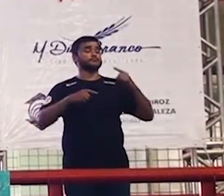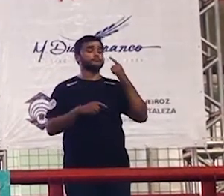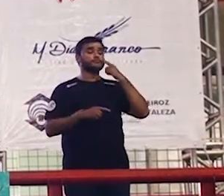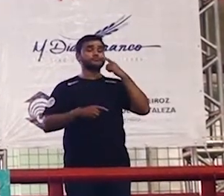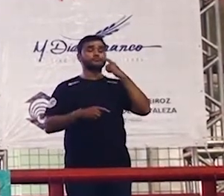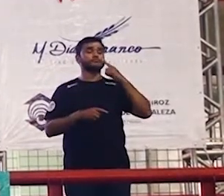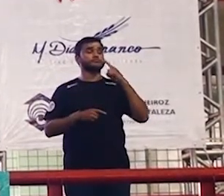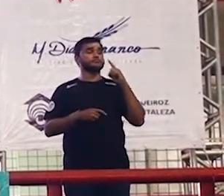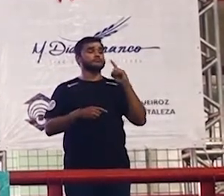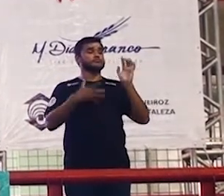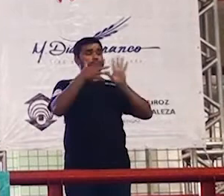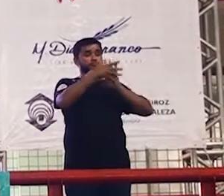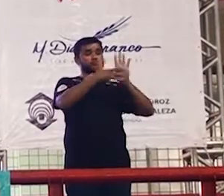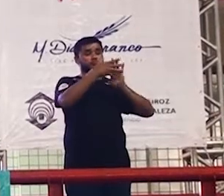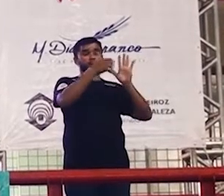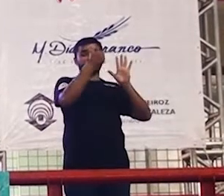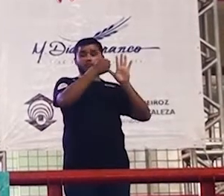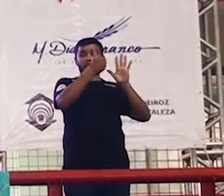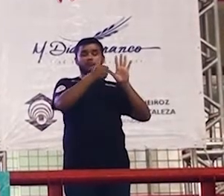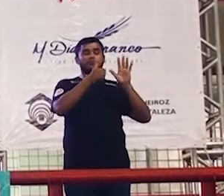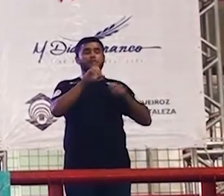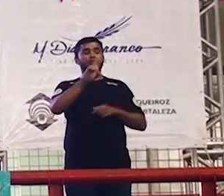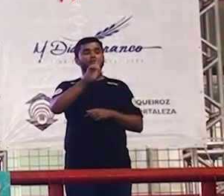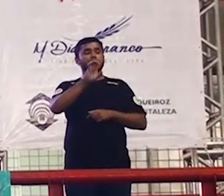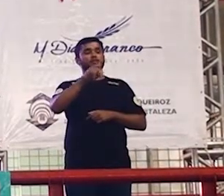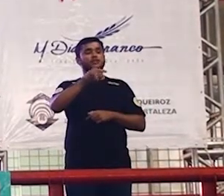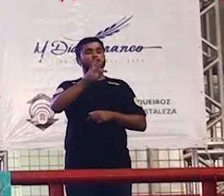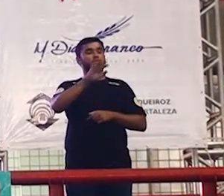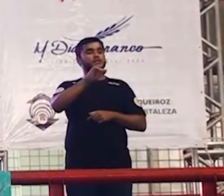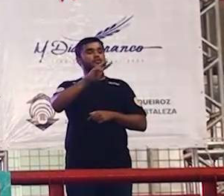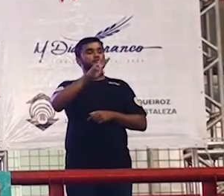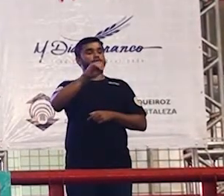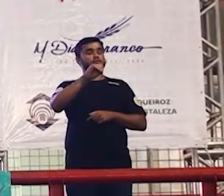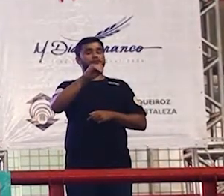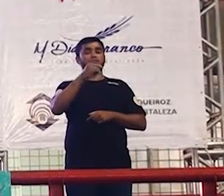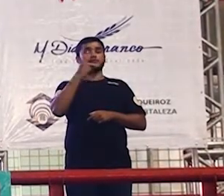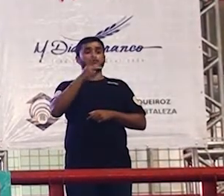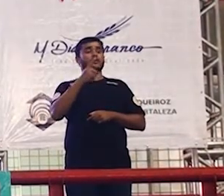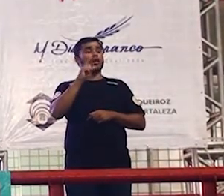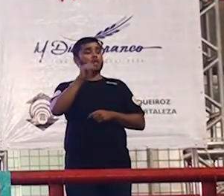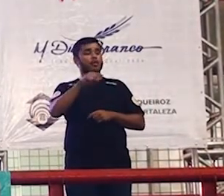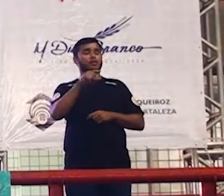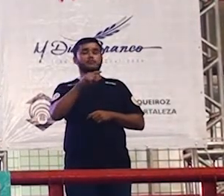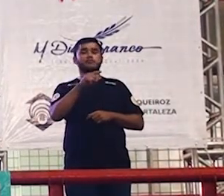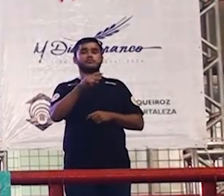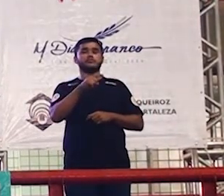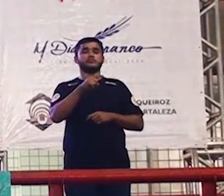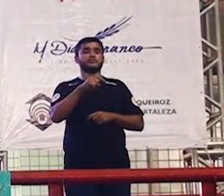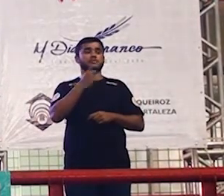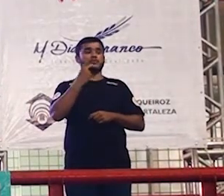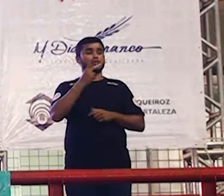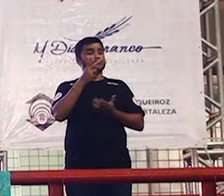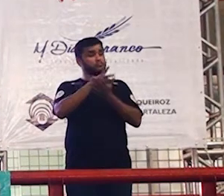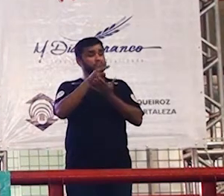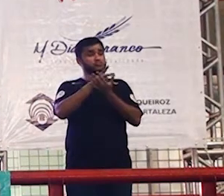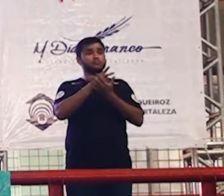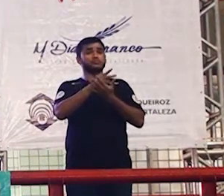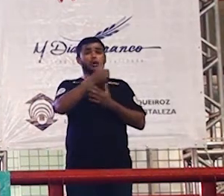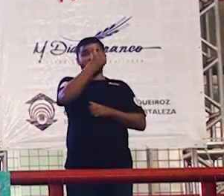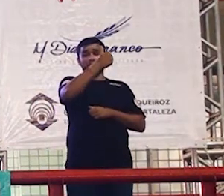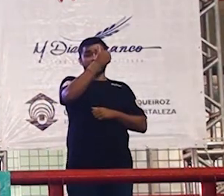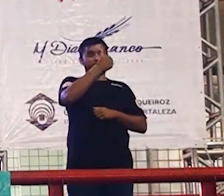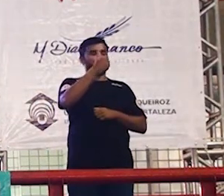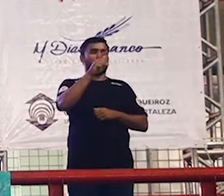no primeiro texto do sentido denotativo. Não, no primeiro texto predomina o sentido conotativo. Pedra como empecilho,